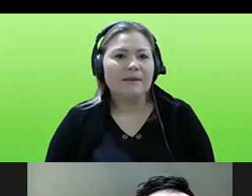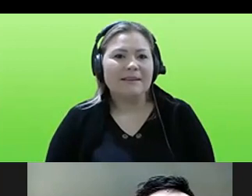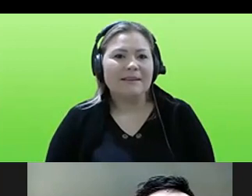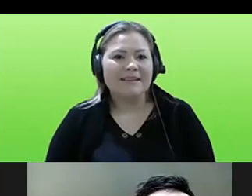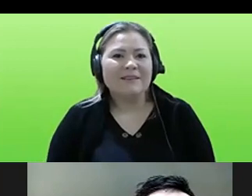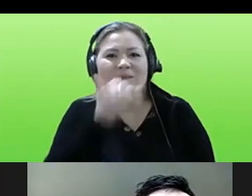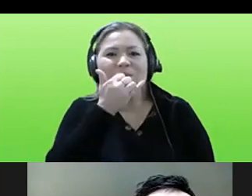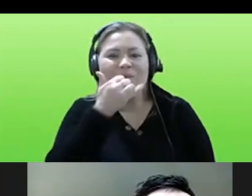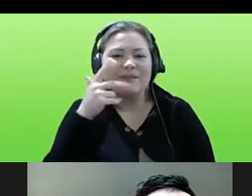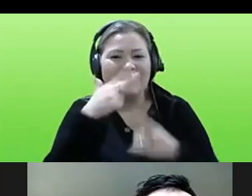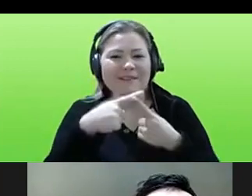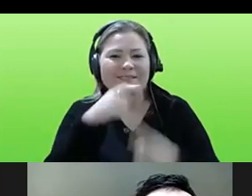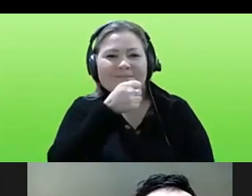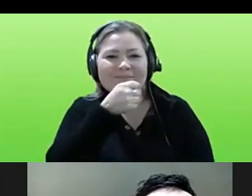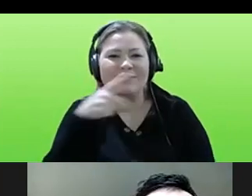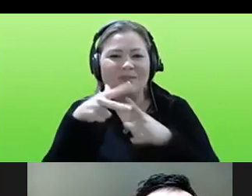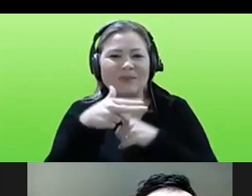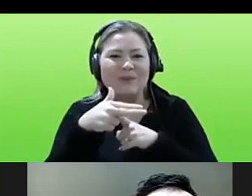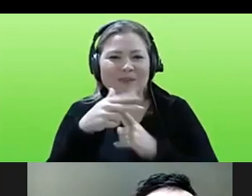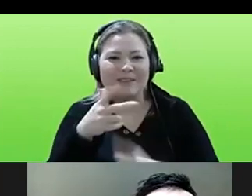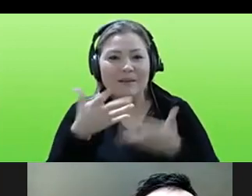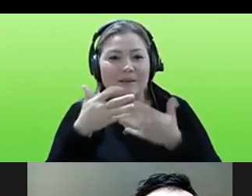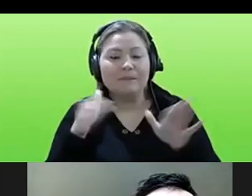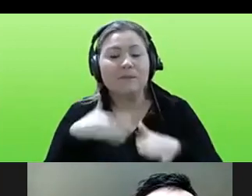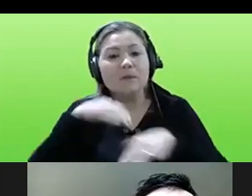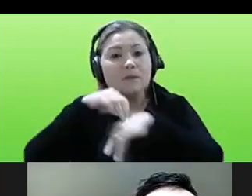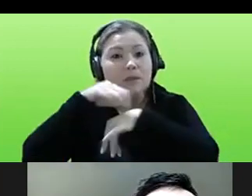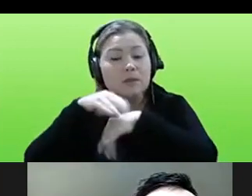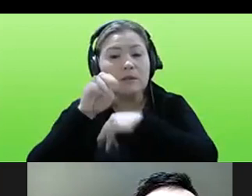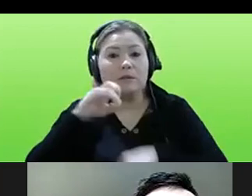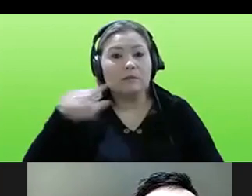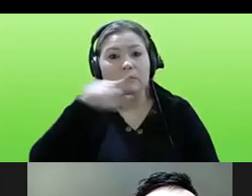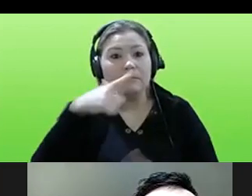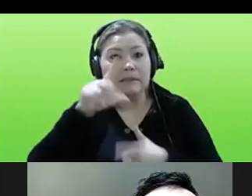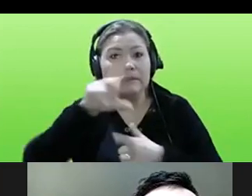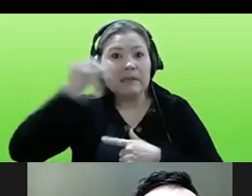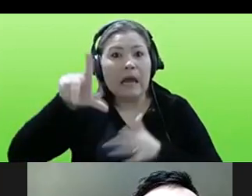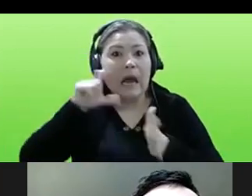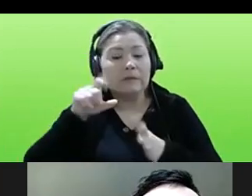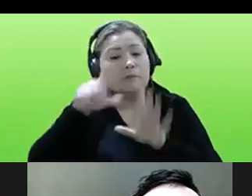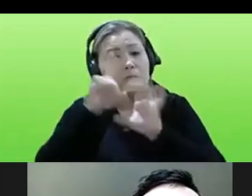Desculpe. Eu estava sugerindo que, já que você terá que sair antes, você já pode